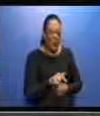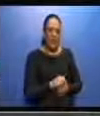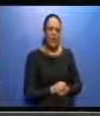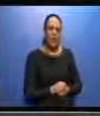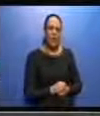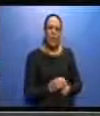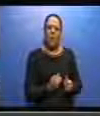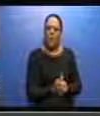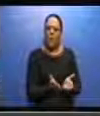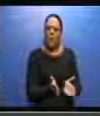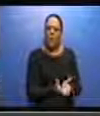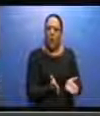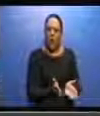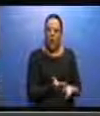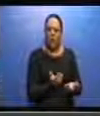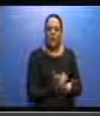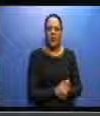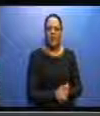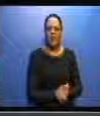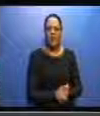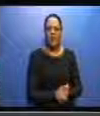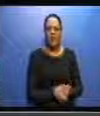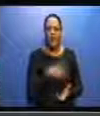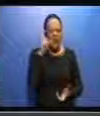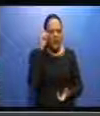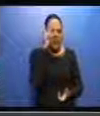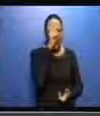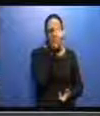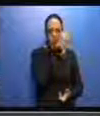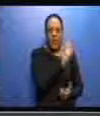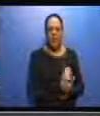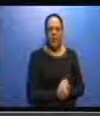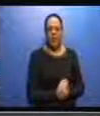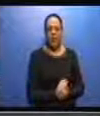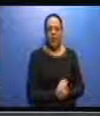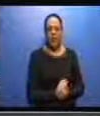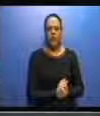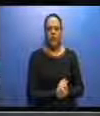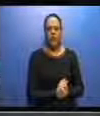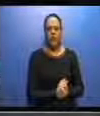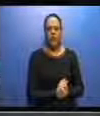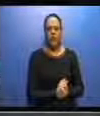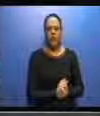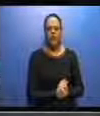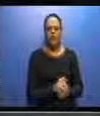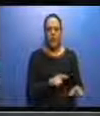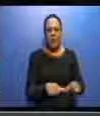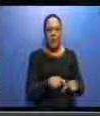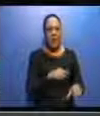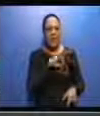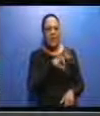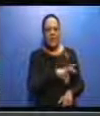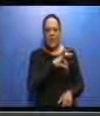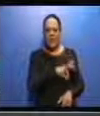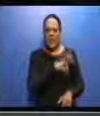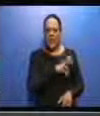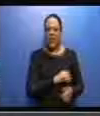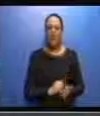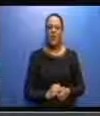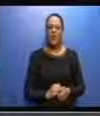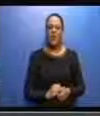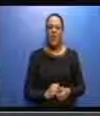social em razão principalmente da dificuldade né e acesso à renda e acesso aos direitos básicos